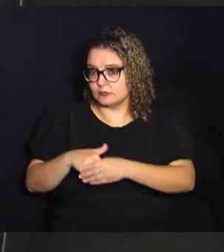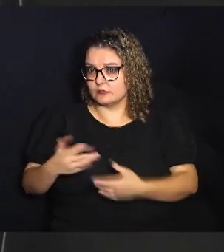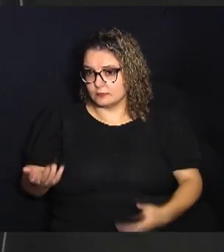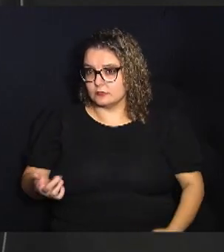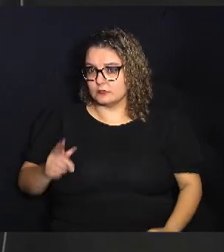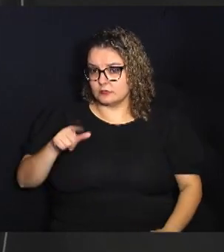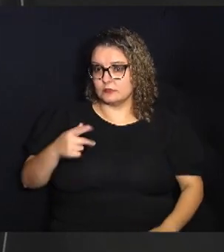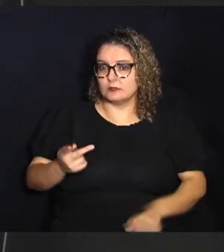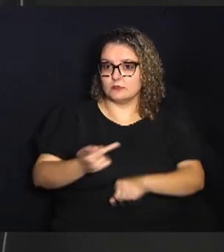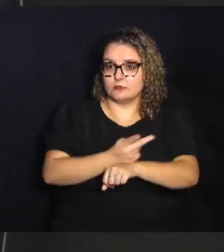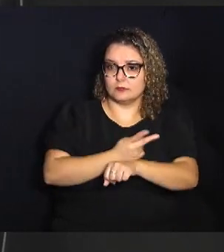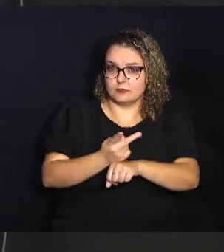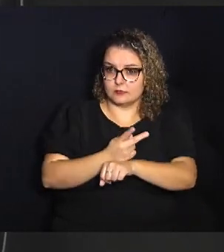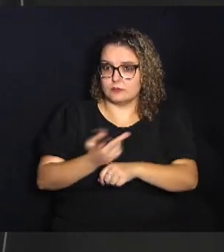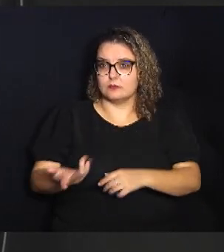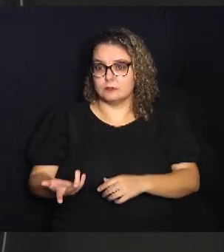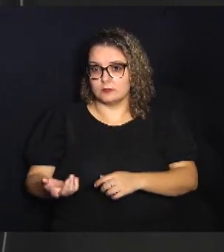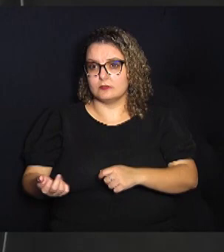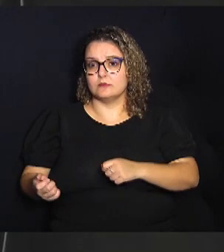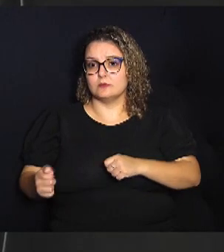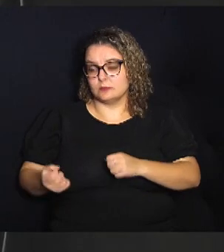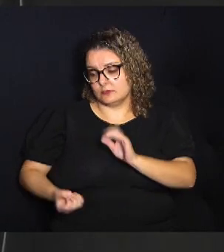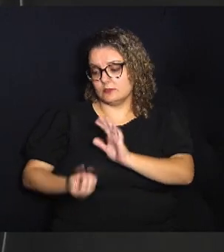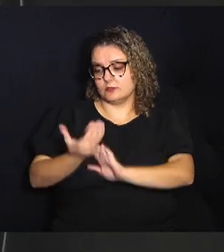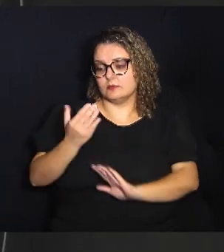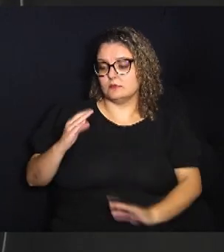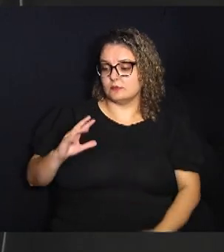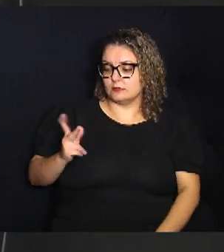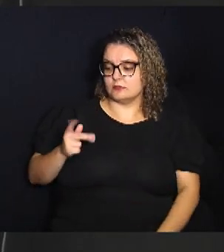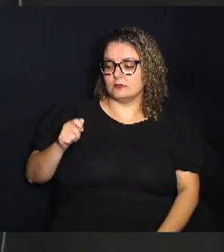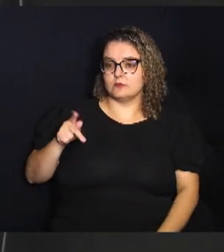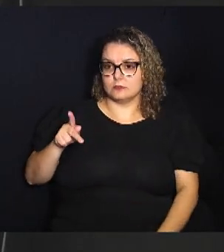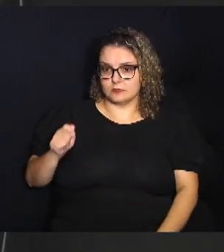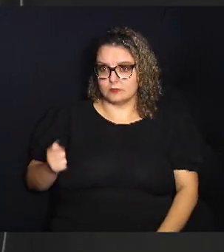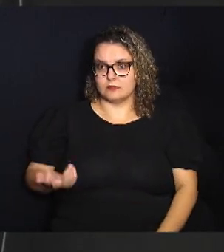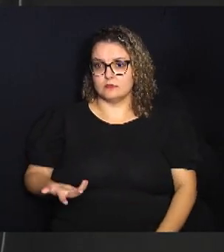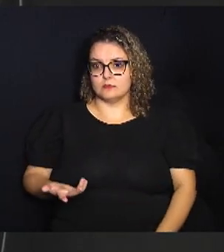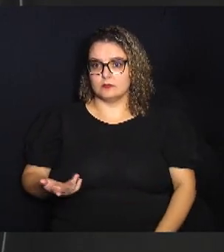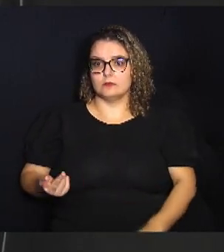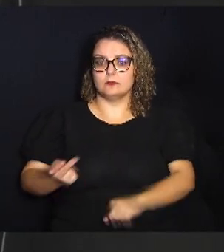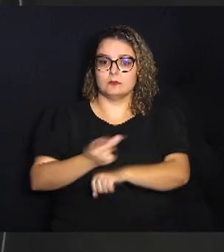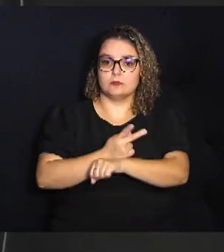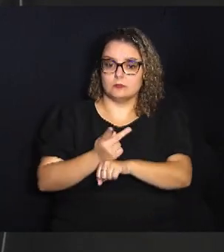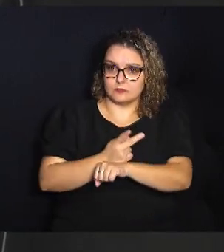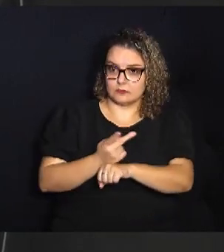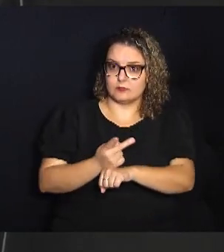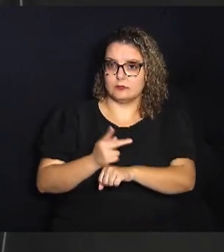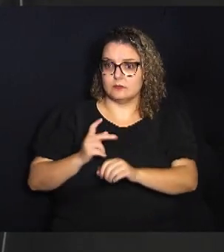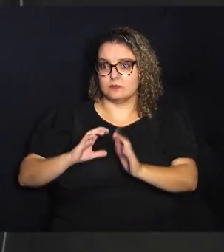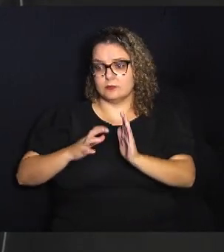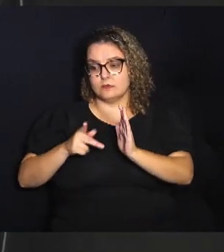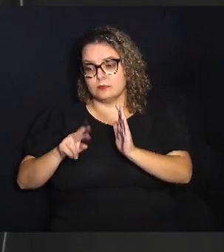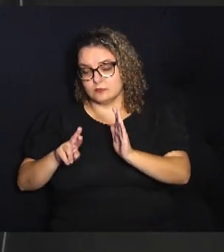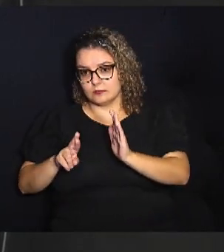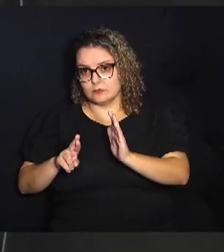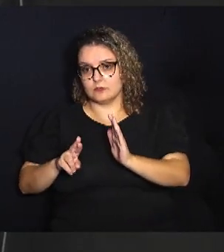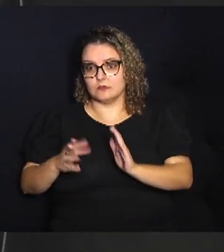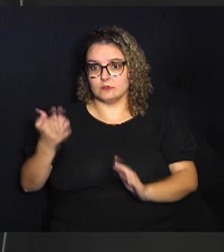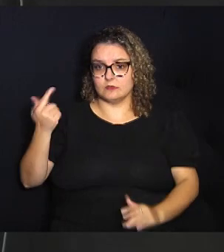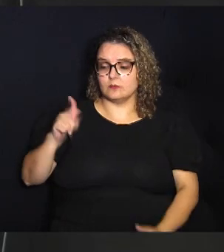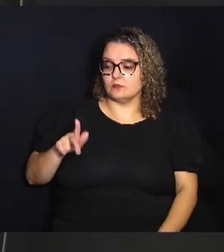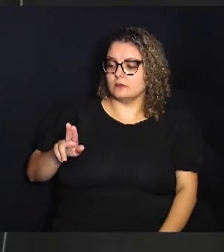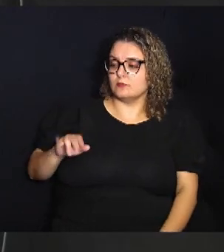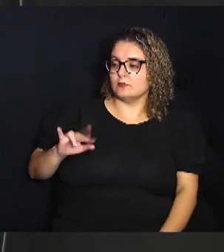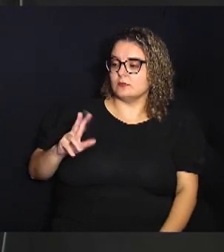busca de formação de chapas, né? Sim. E ele me procurou, do PR, que foi o Guilherme, até então ele era presidente